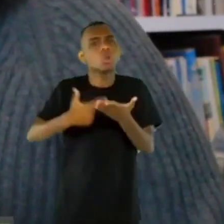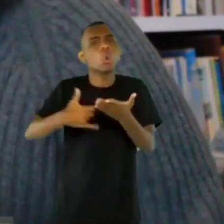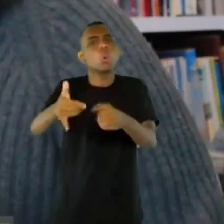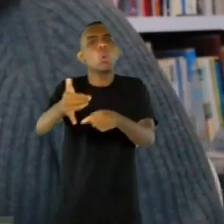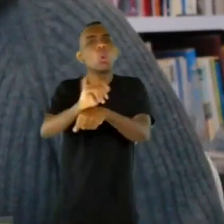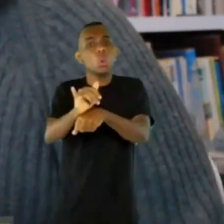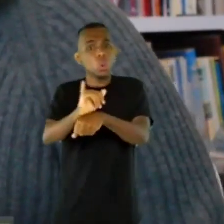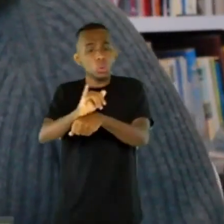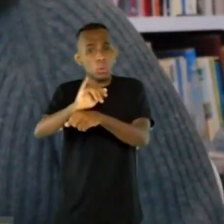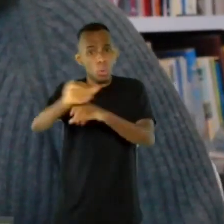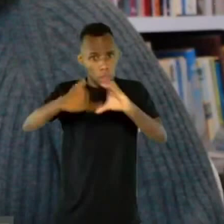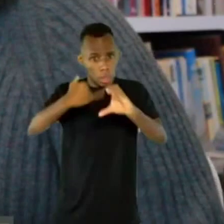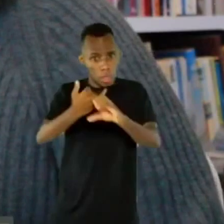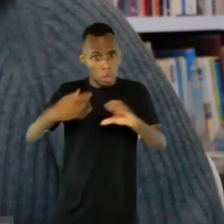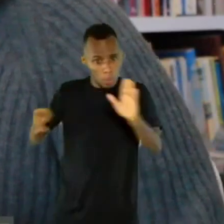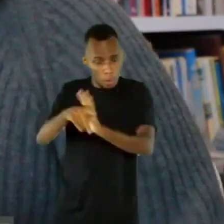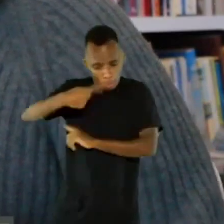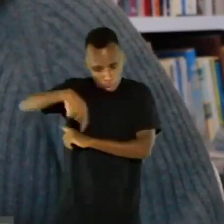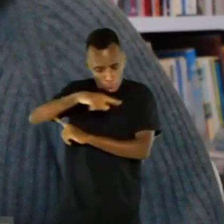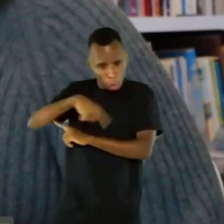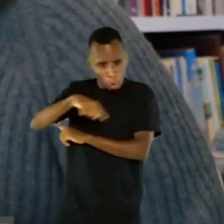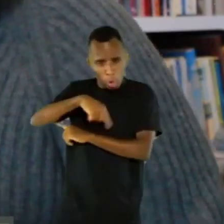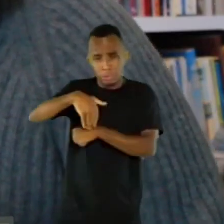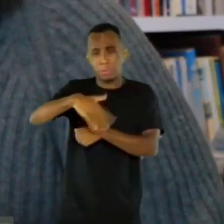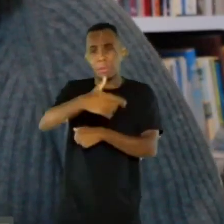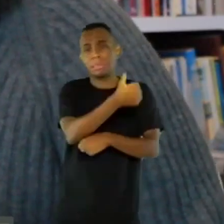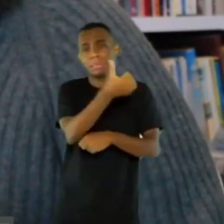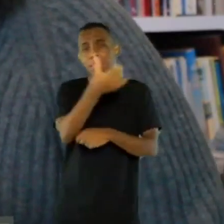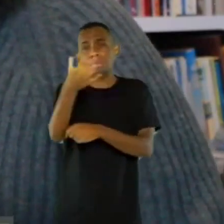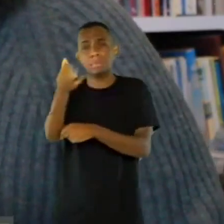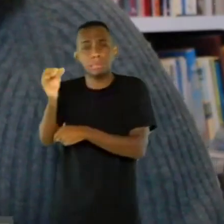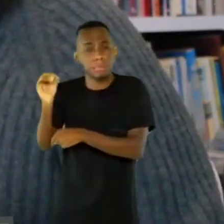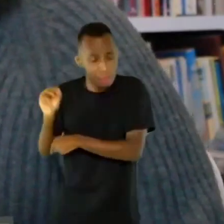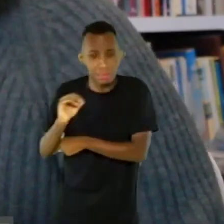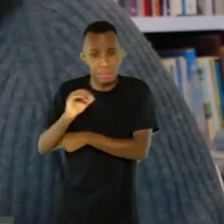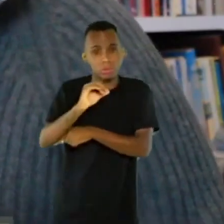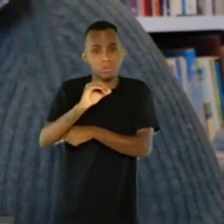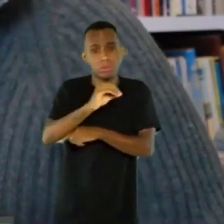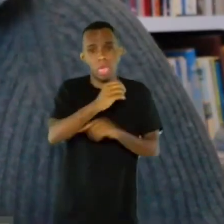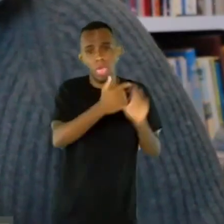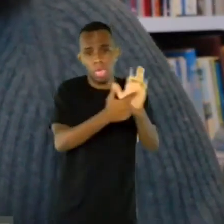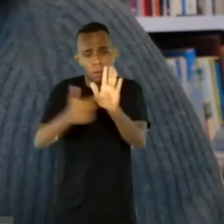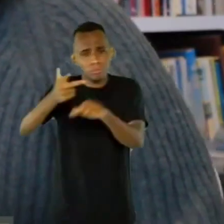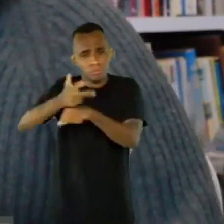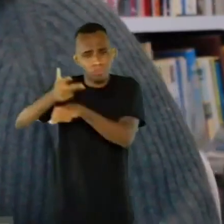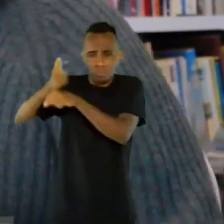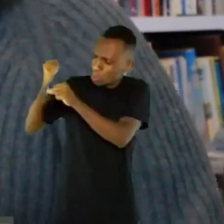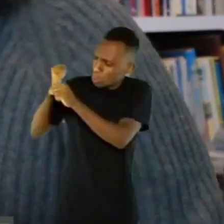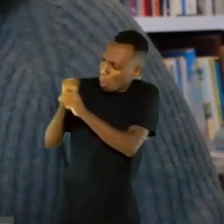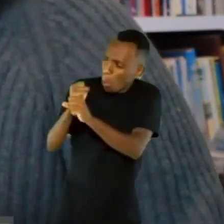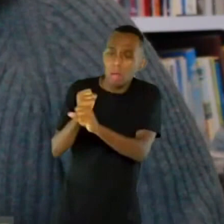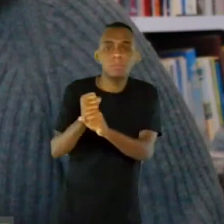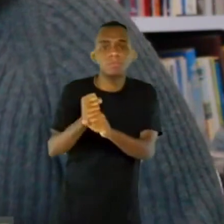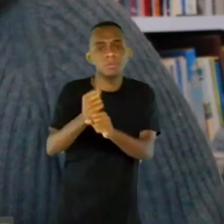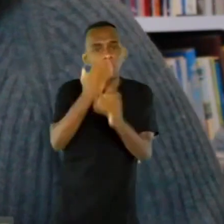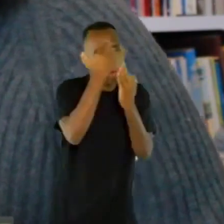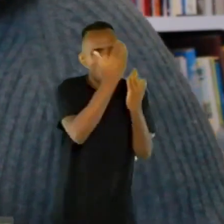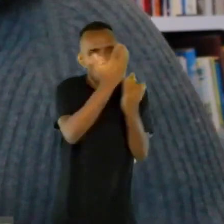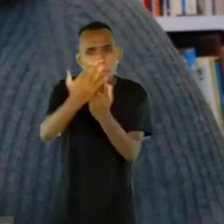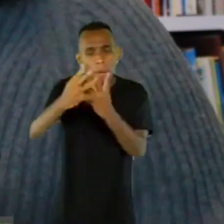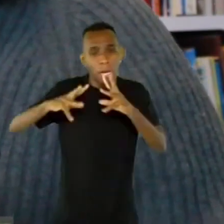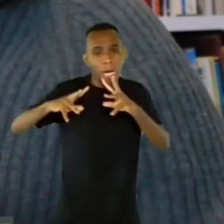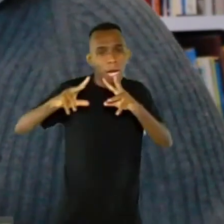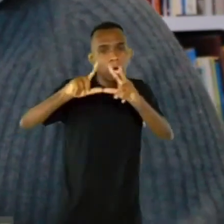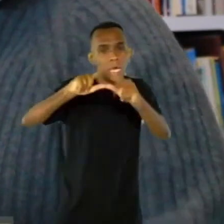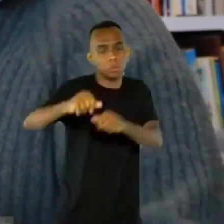quase 600 programas gravados ao longo desses muitos e muitos anos. Muito obrigado pela presença de